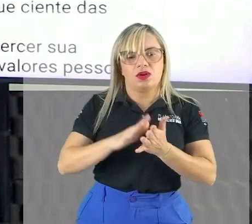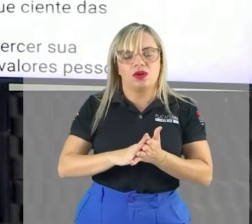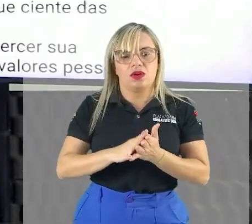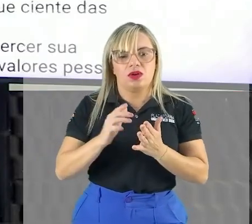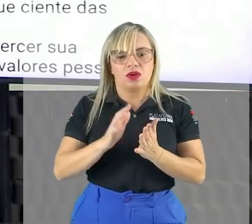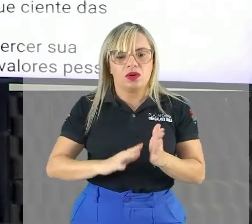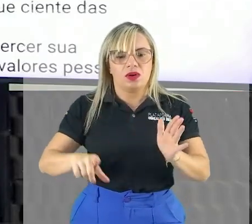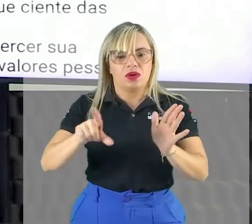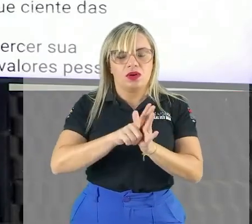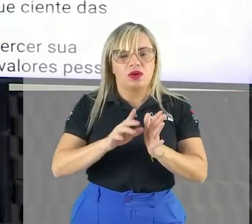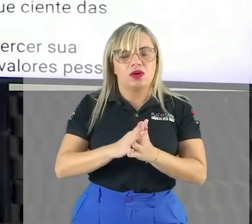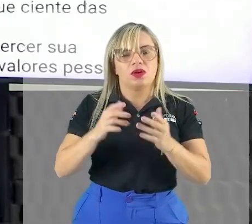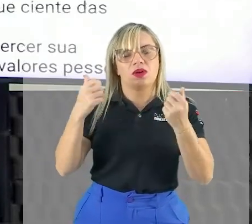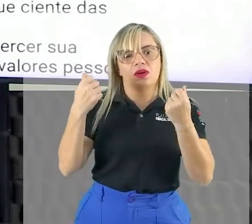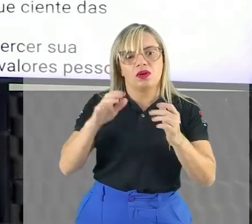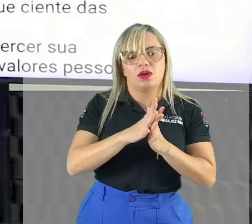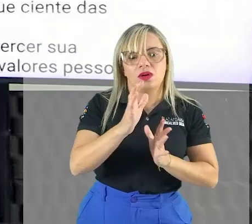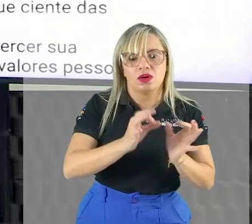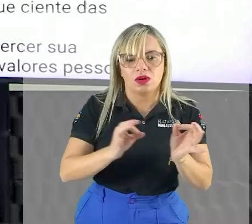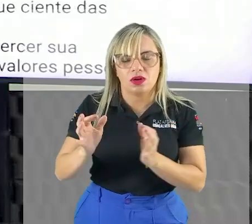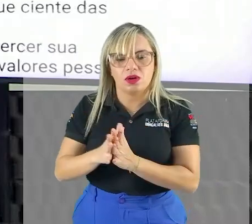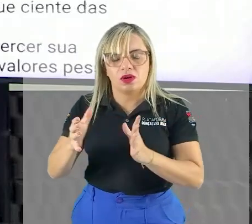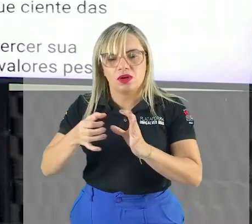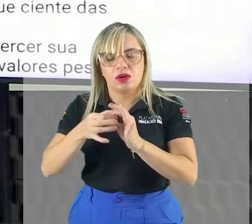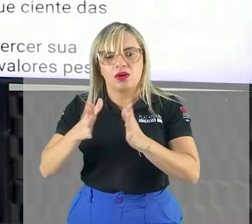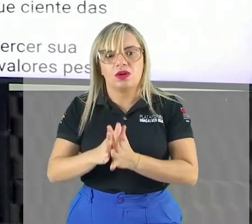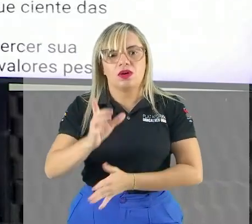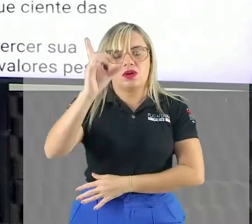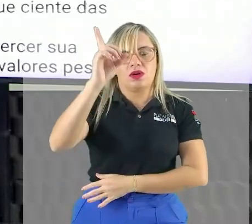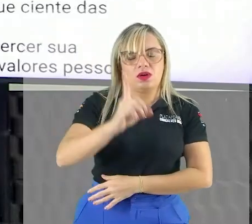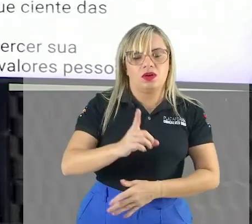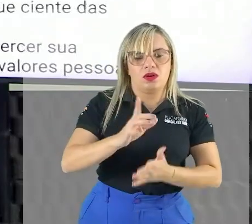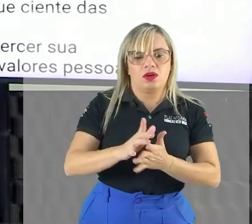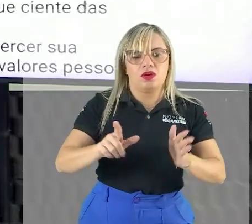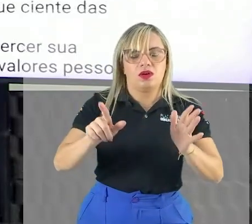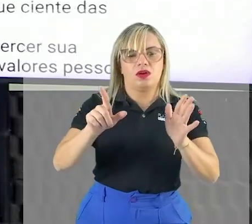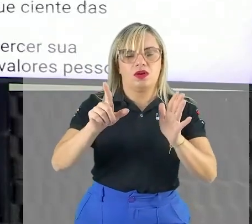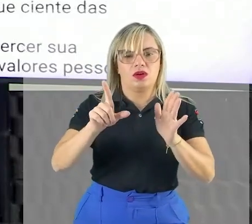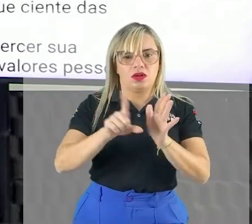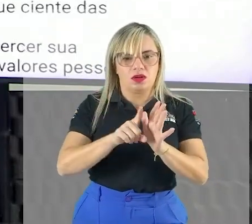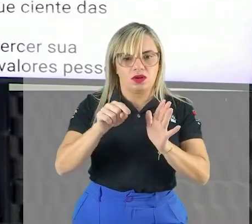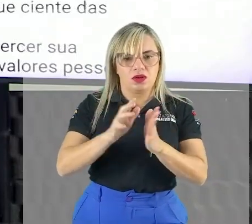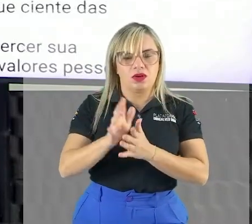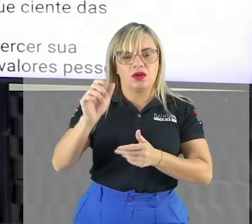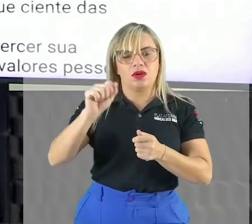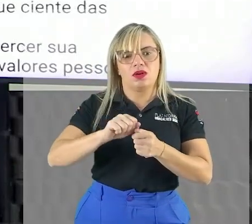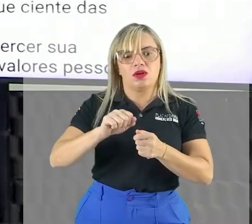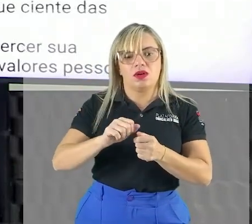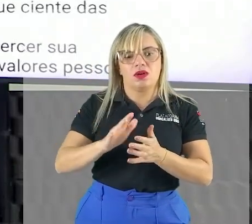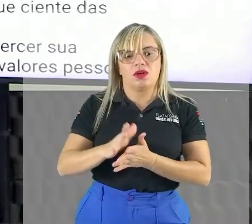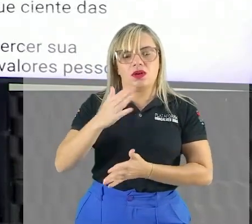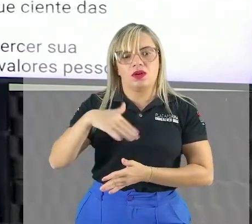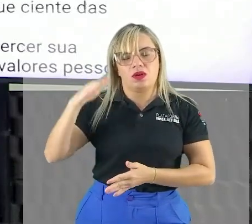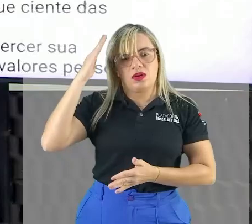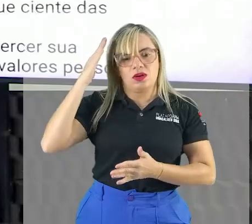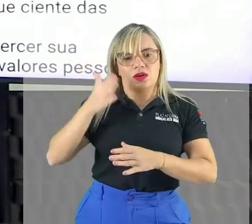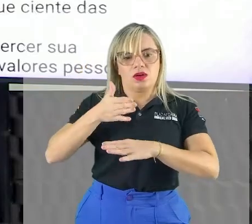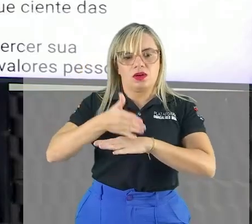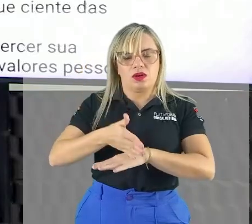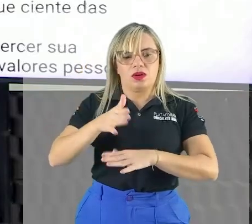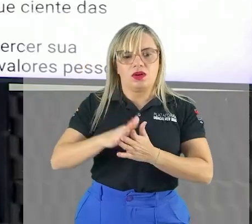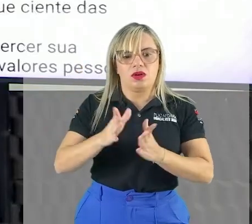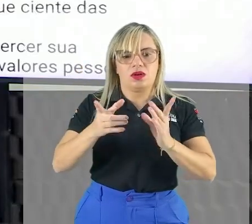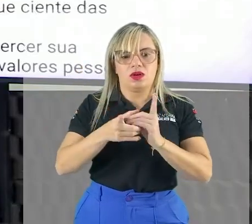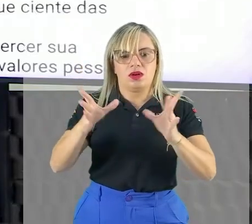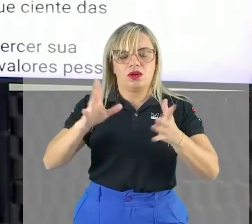a liberdade dá o direito, dentre essas leis, de fazer o que bem entender e da participação também democrática. Vamos